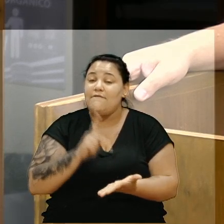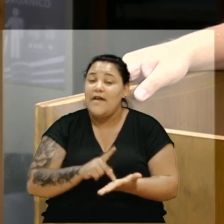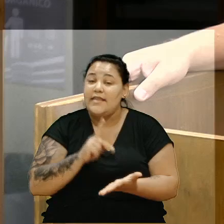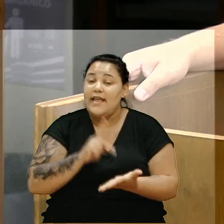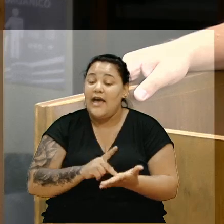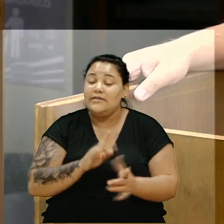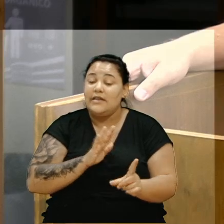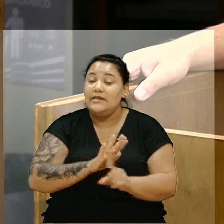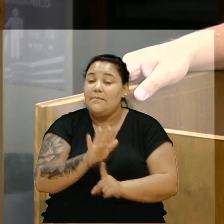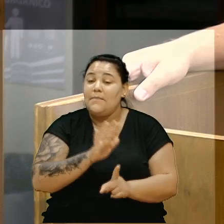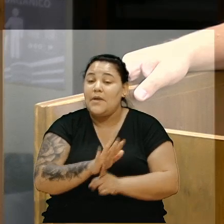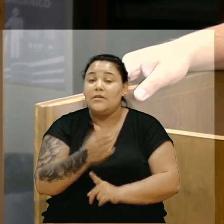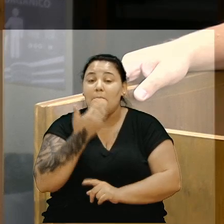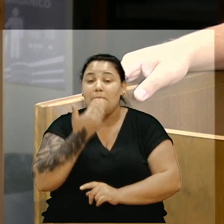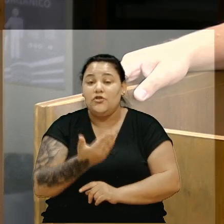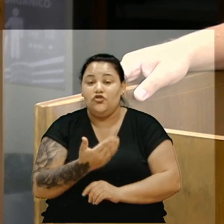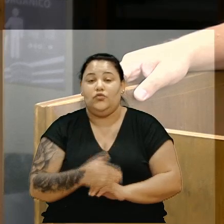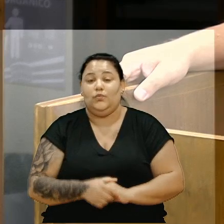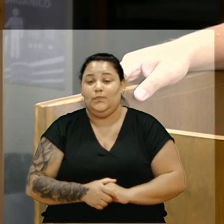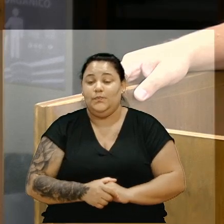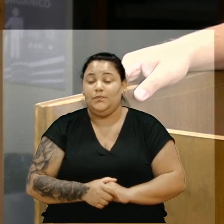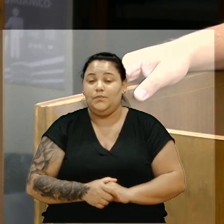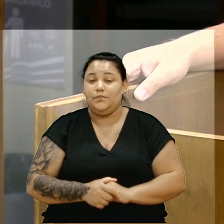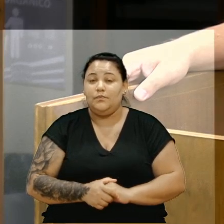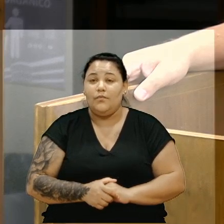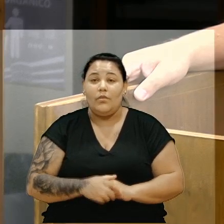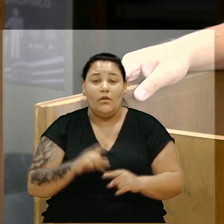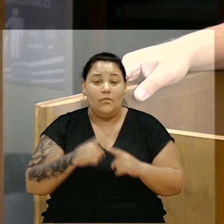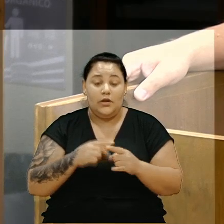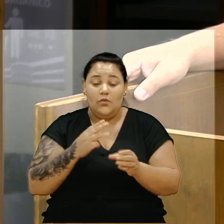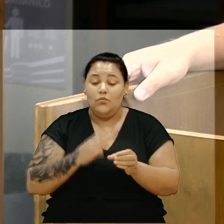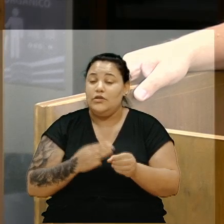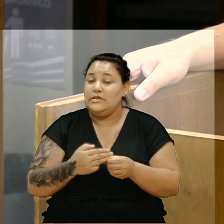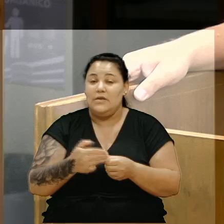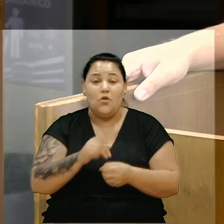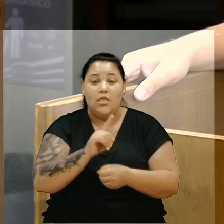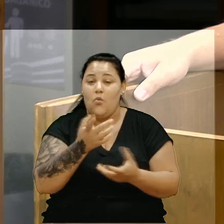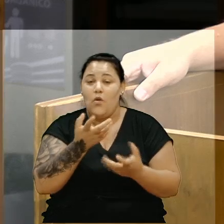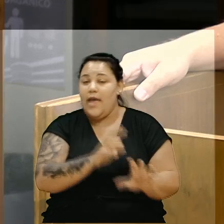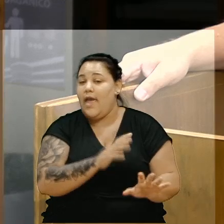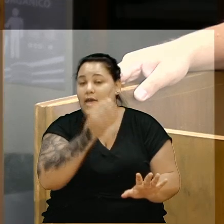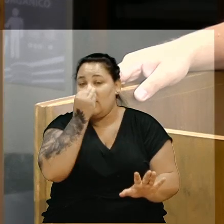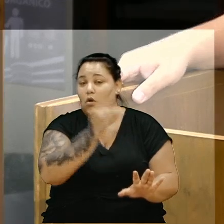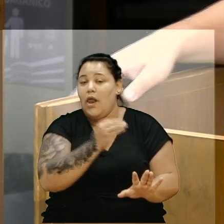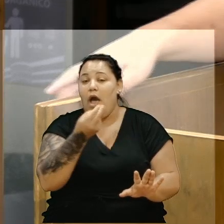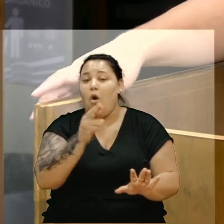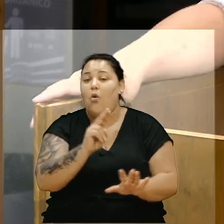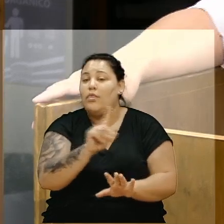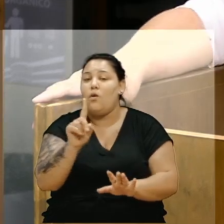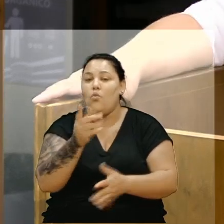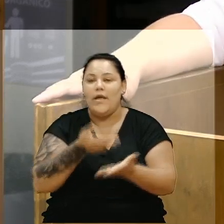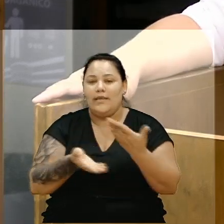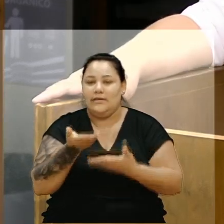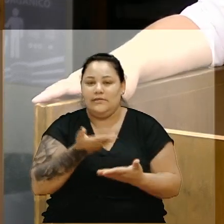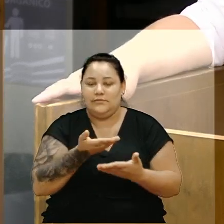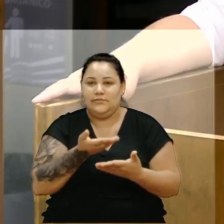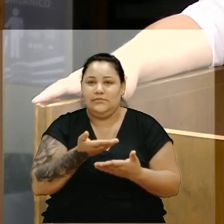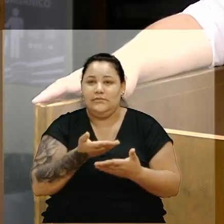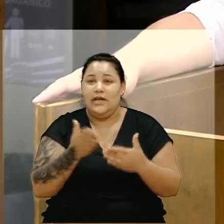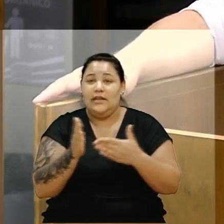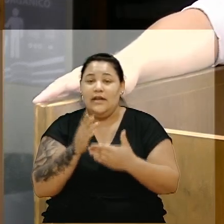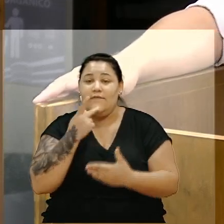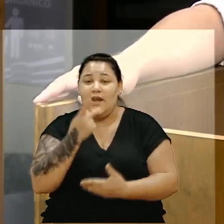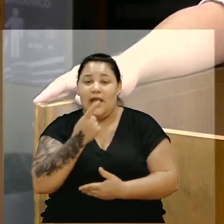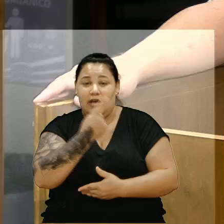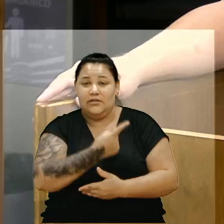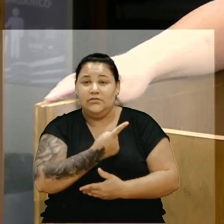suas reivindicações. O município nunca vai virar as costas ou deixar de atendê-los. Até mesmo essa questão polêmica que foi